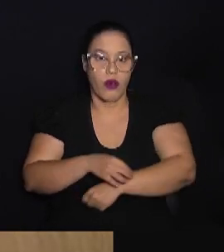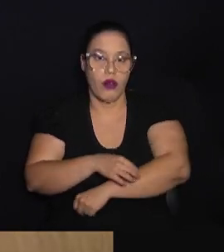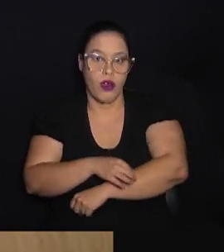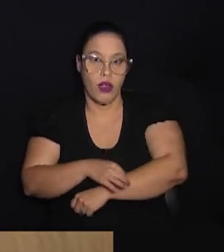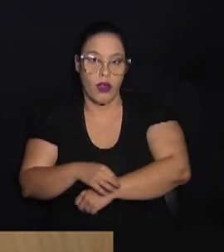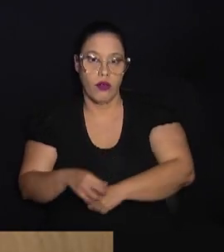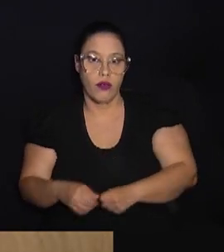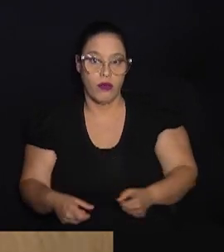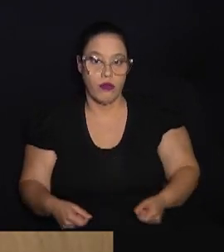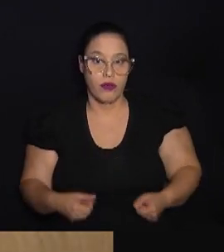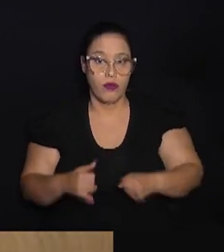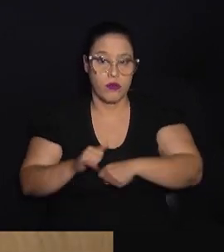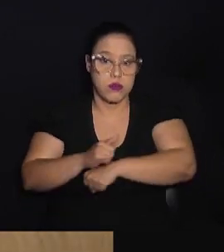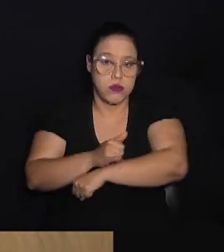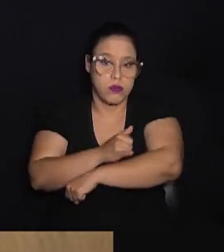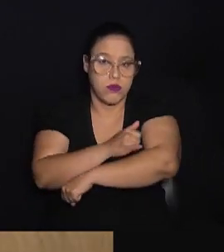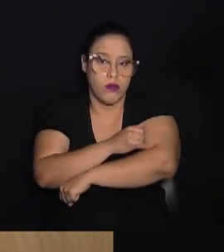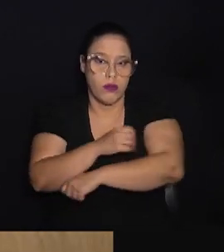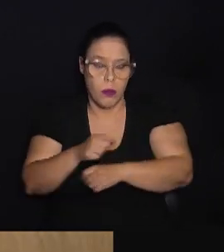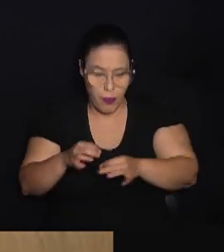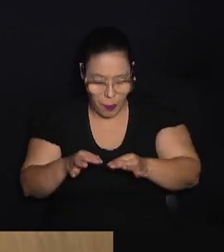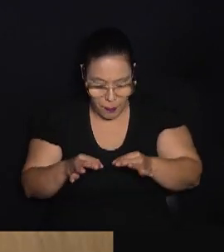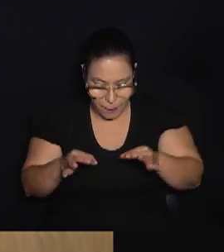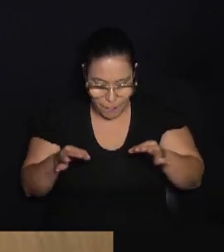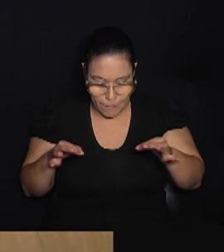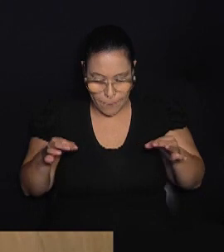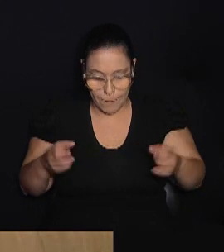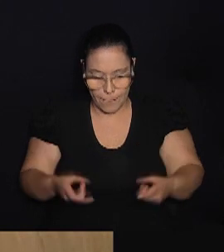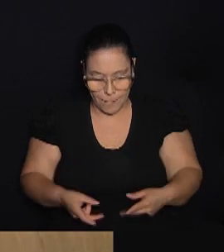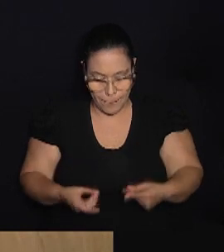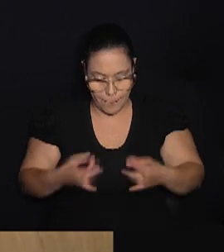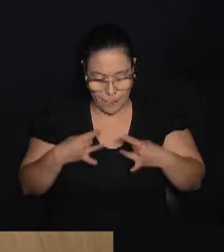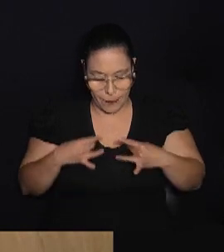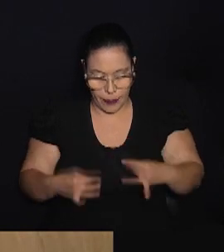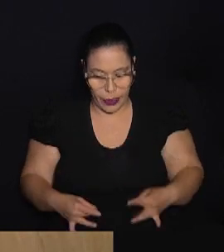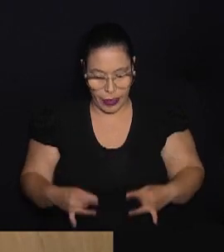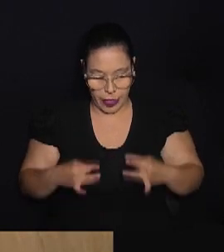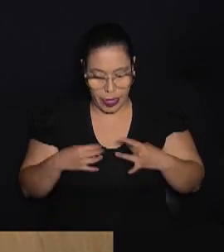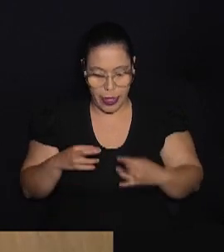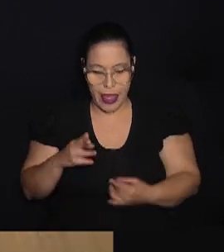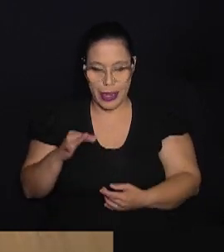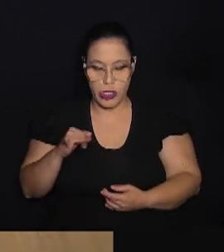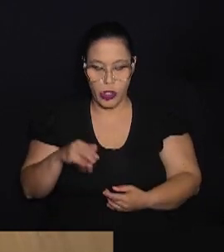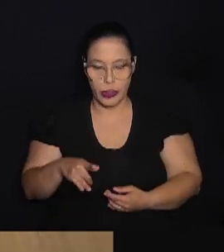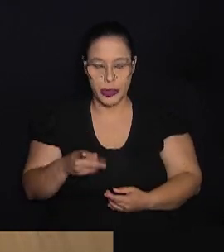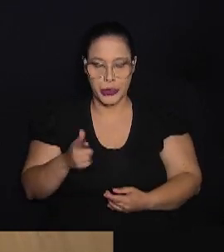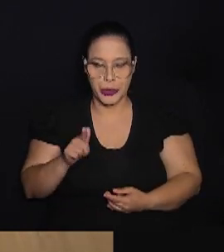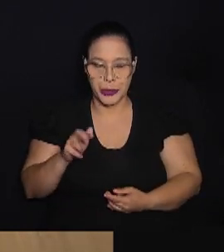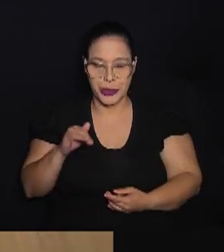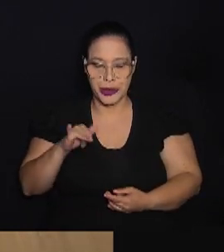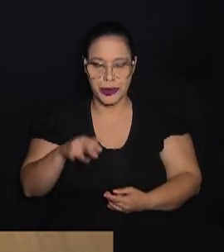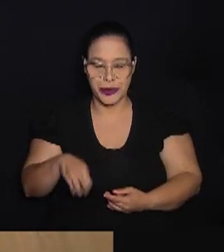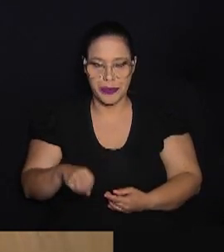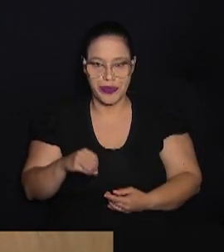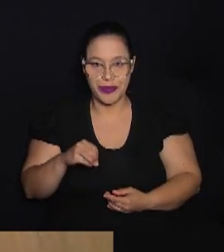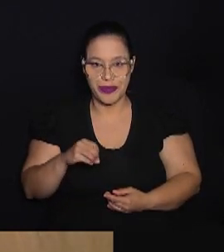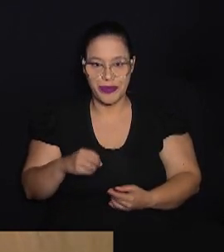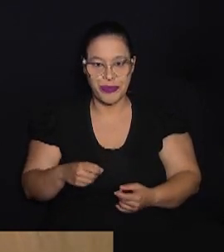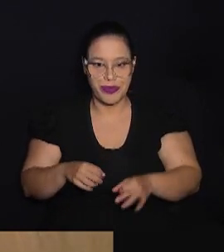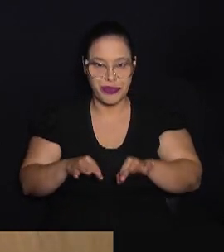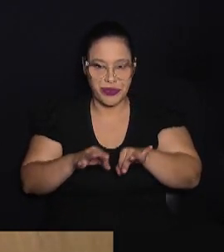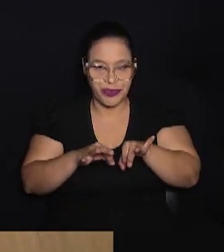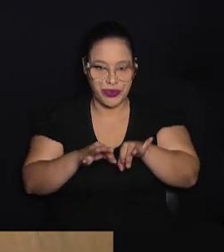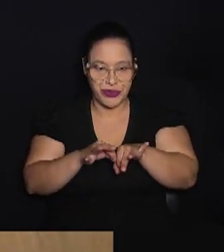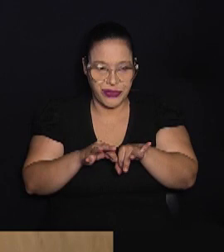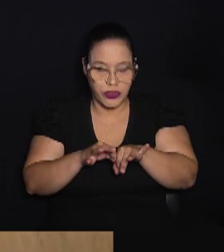essas pacientes obesas, elas têm uma maior produção de hormônio, principalmente de estrógeno, e, consequentemente, esse útero ele fica